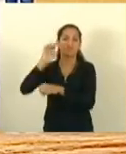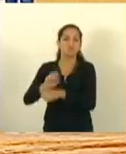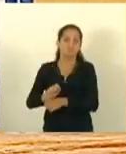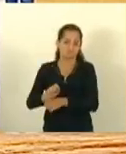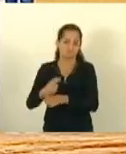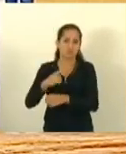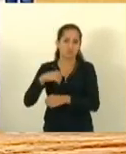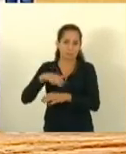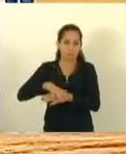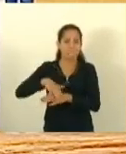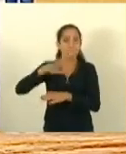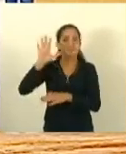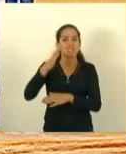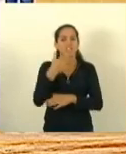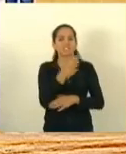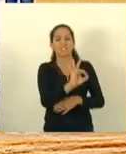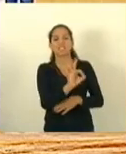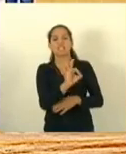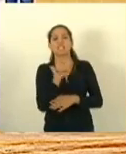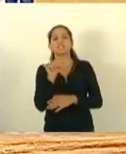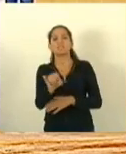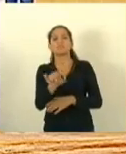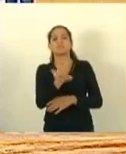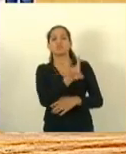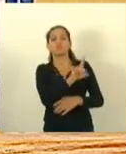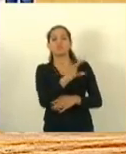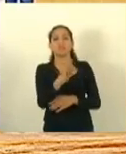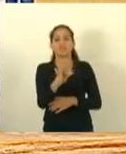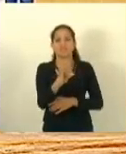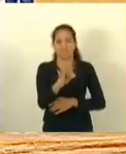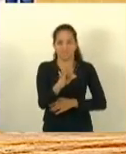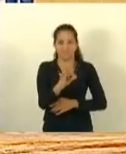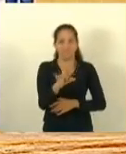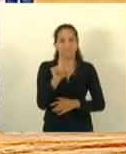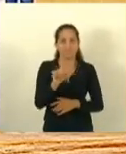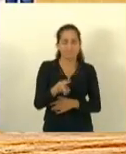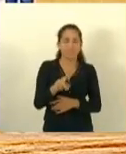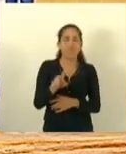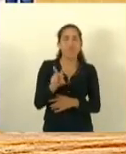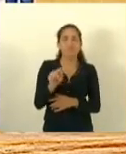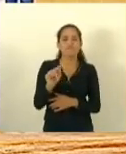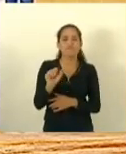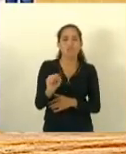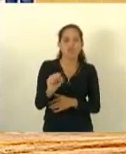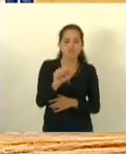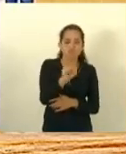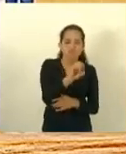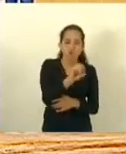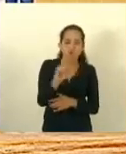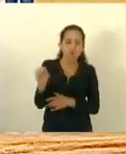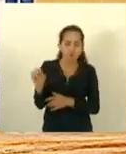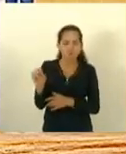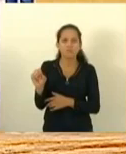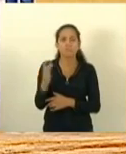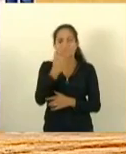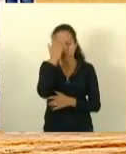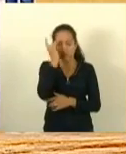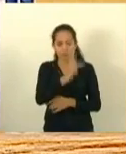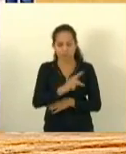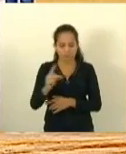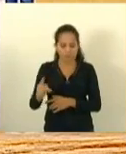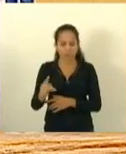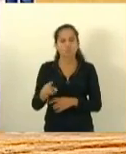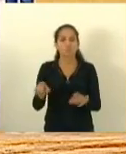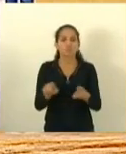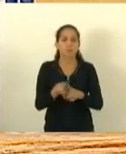de 10 mil DTs E foi oferecida apenas 800 vagas para professor 100 para pedagogos E 600